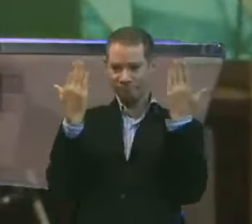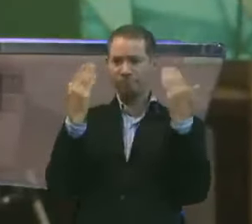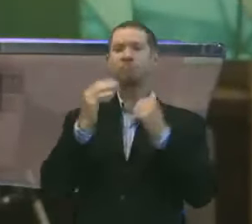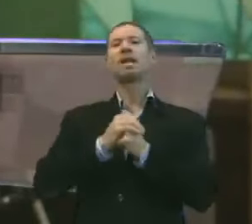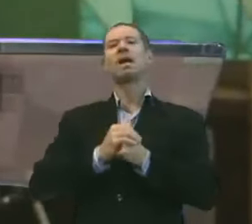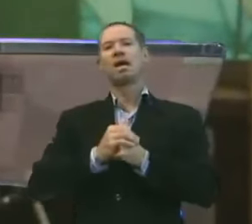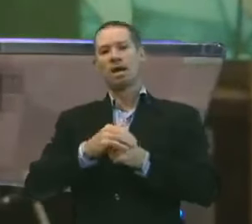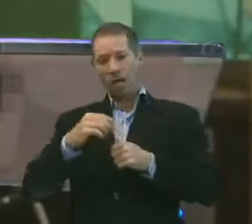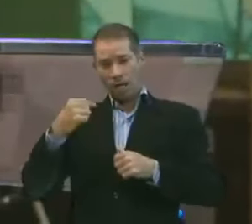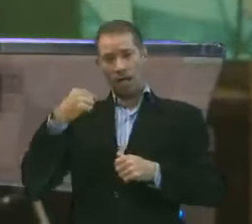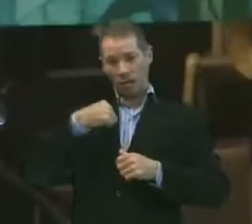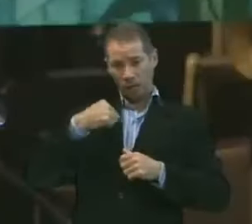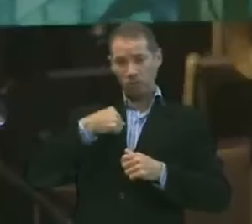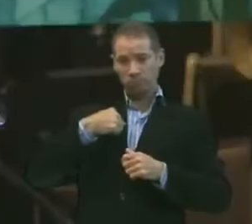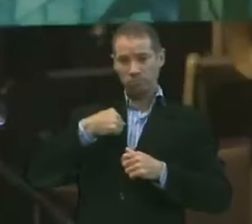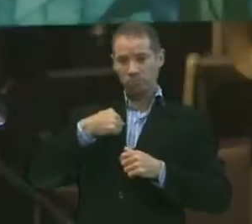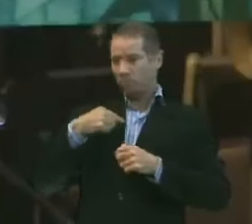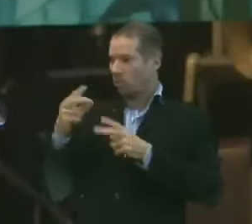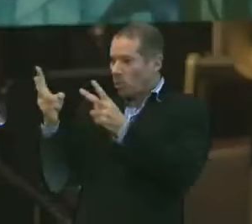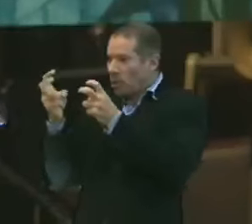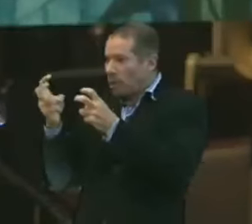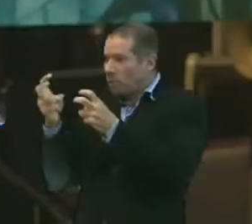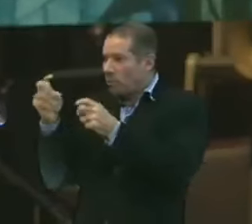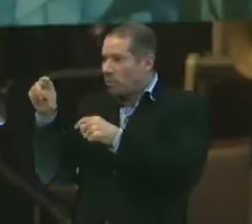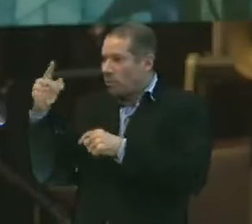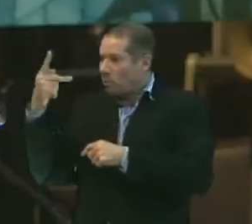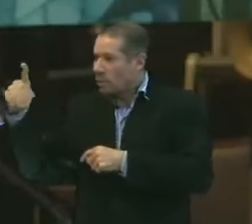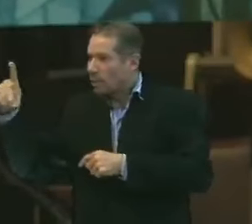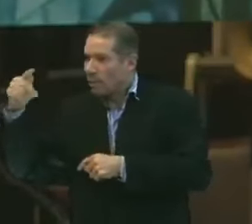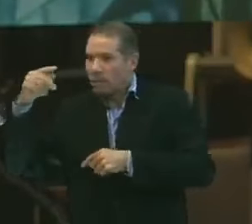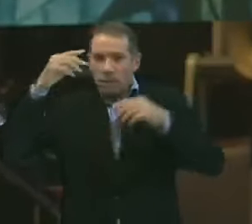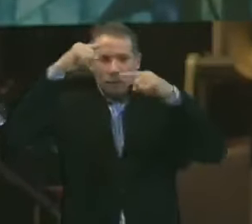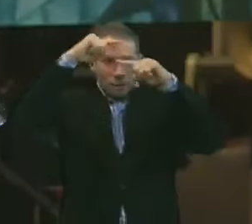Mas eu estava olhando para o Plínio. Parece que o dele é um pouco maior do que o meu.